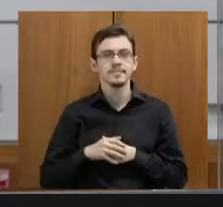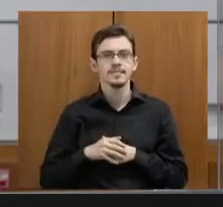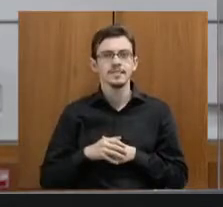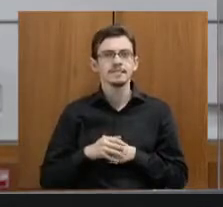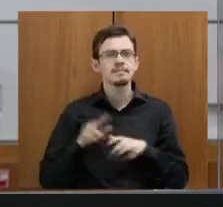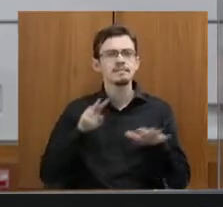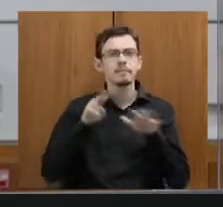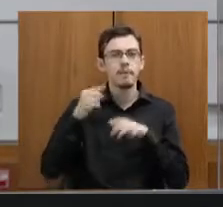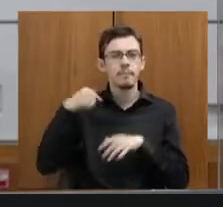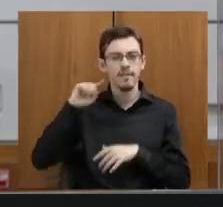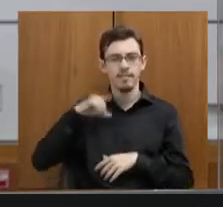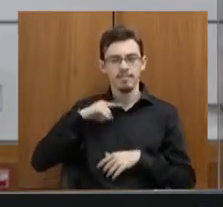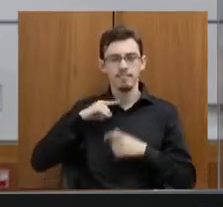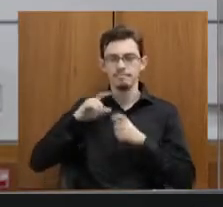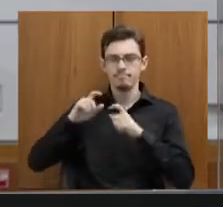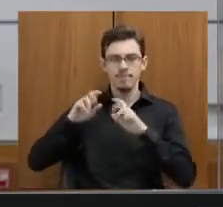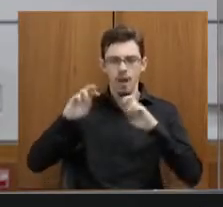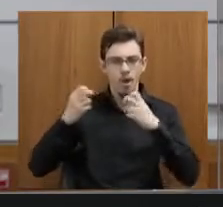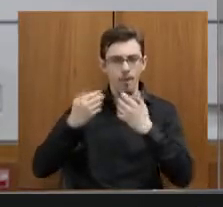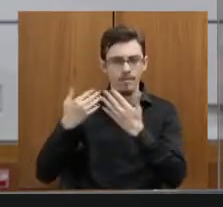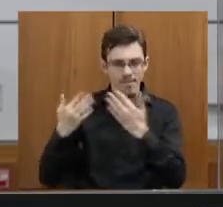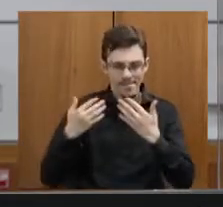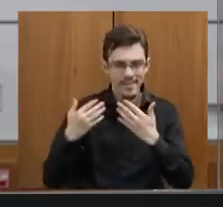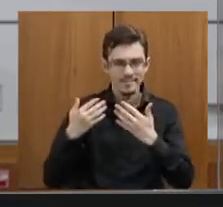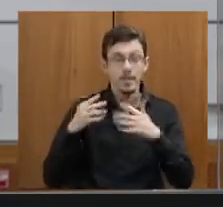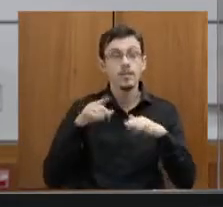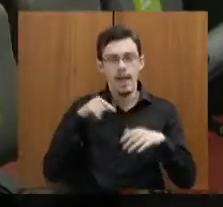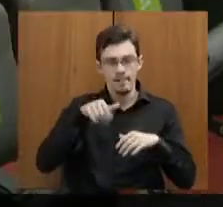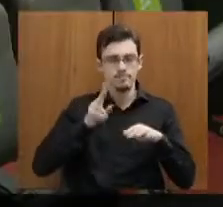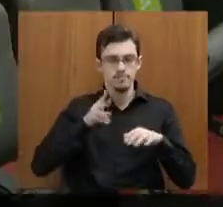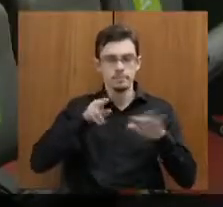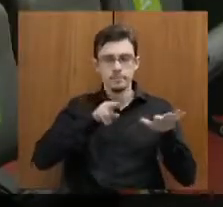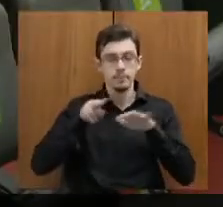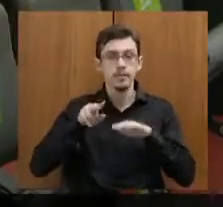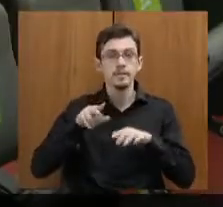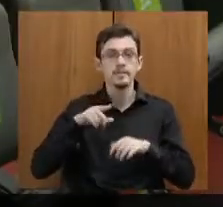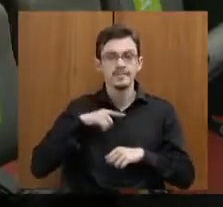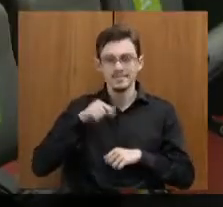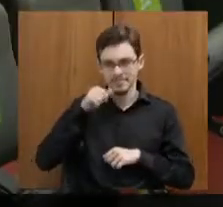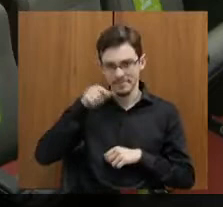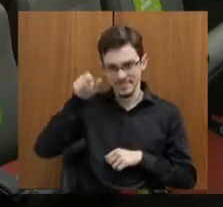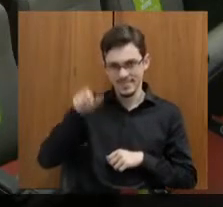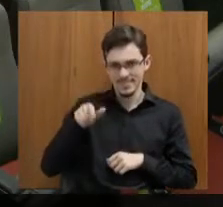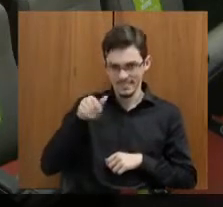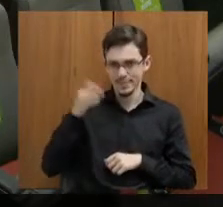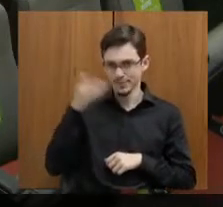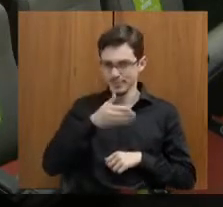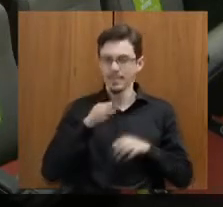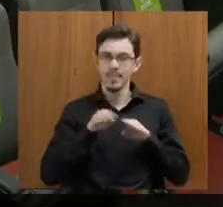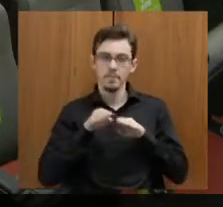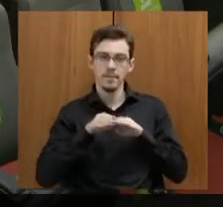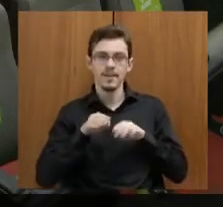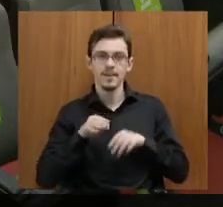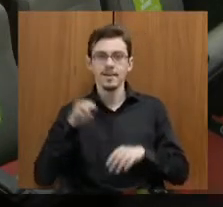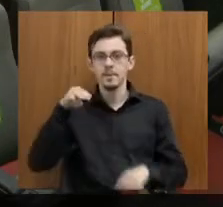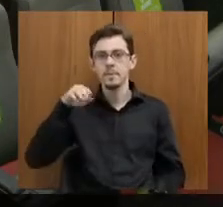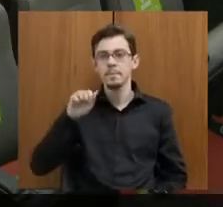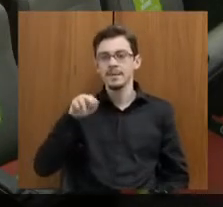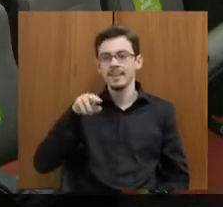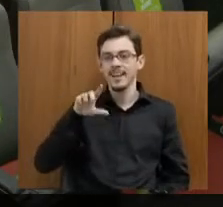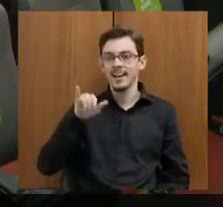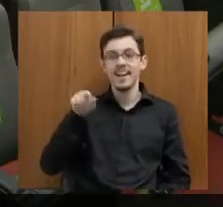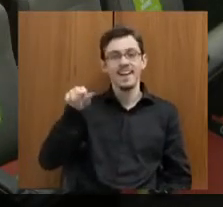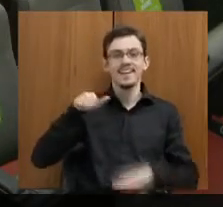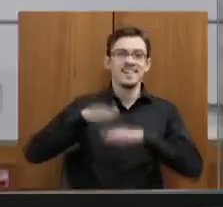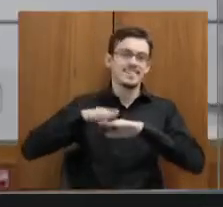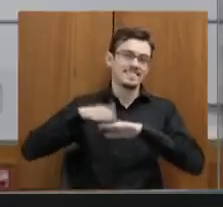passada aquela roda de conversa é só essa semana tivemos uma roda de conversa da calma ele também participou para gente falar mais mas ele participa de